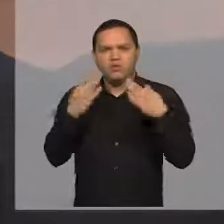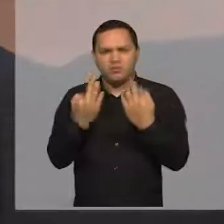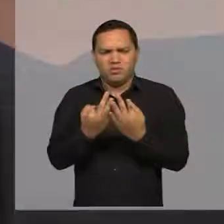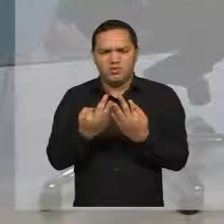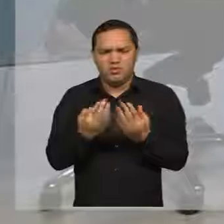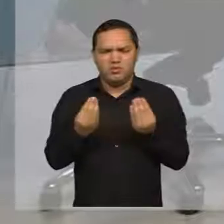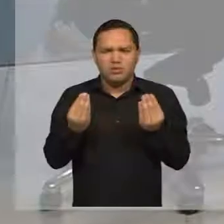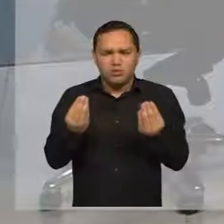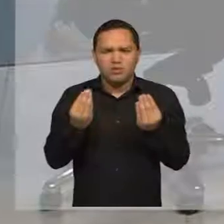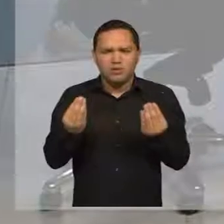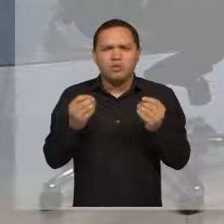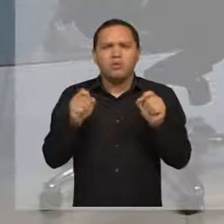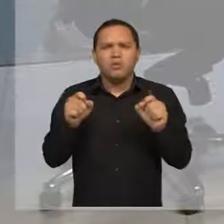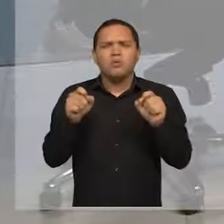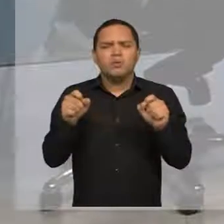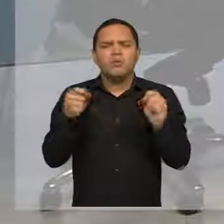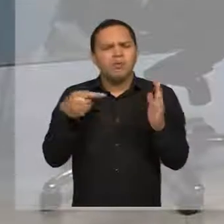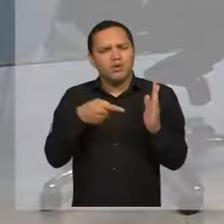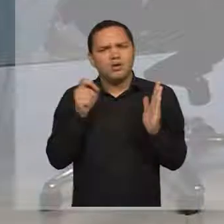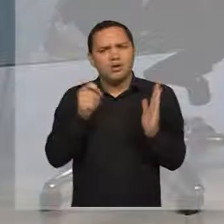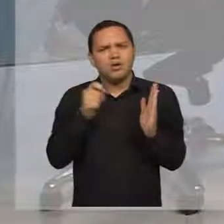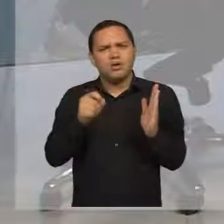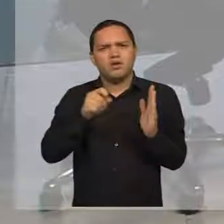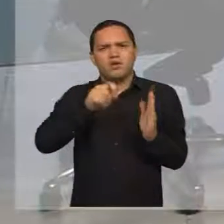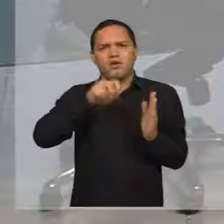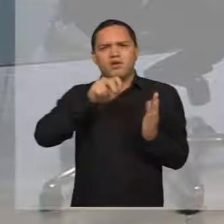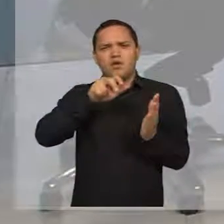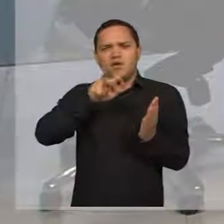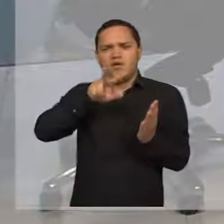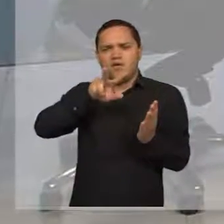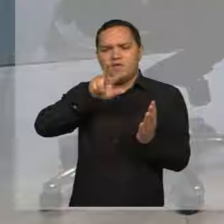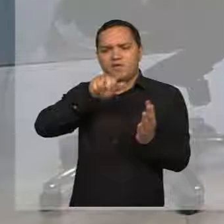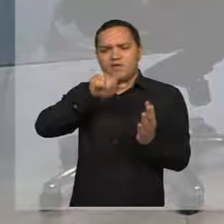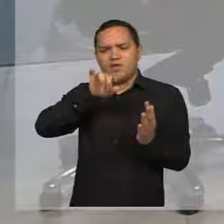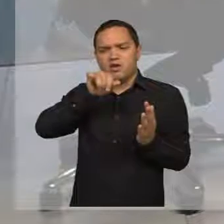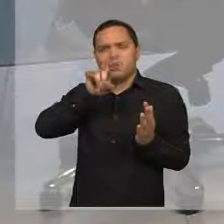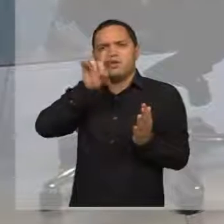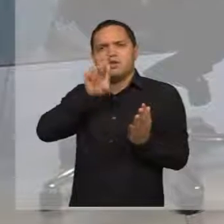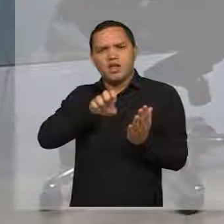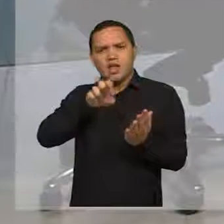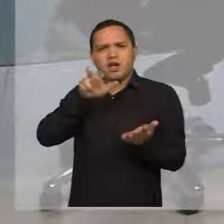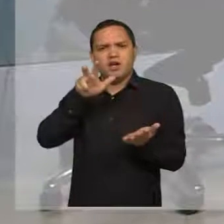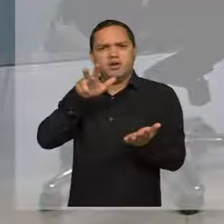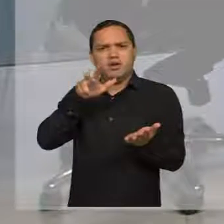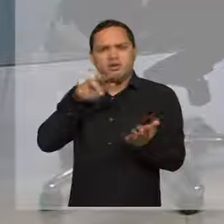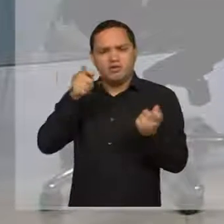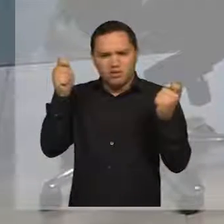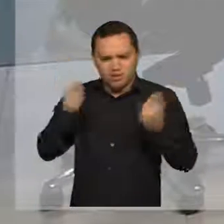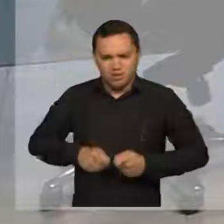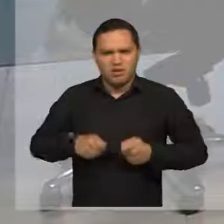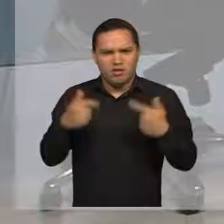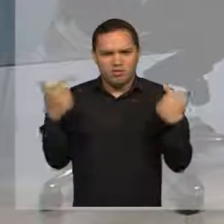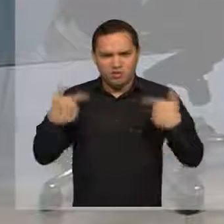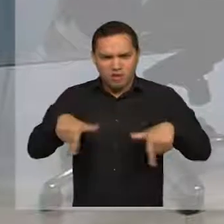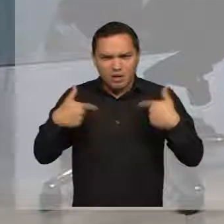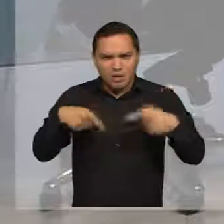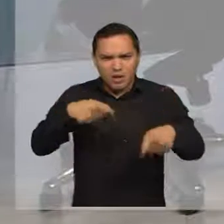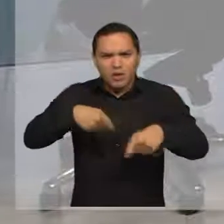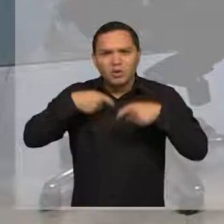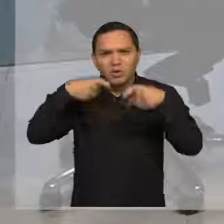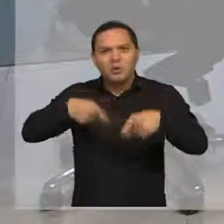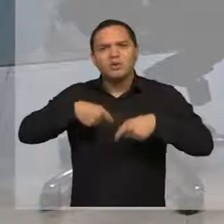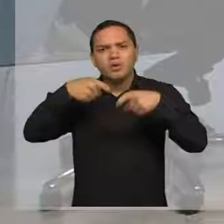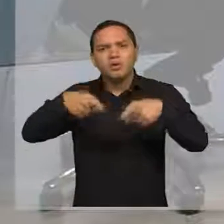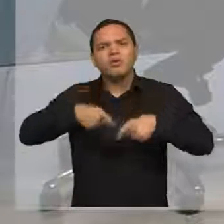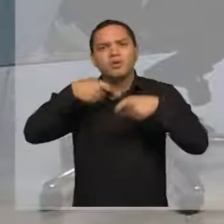Deus. O que é mesmo, hein? Validade de aptidão, se o cidadão tem aptidão para poder trabalhar na agricultura familiar?